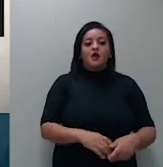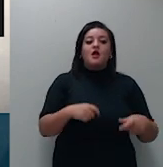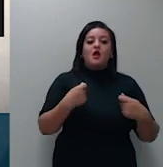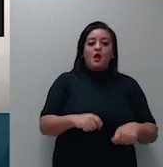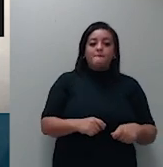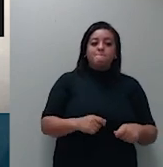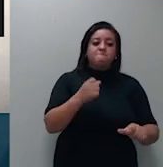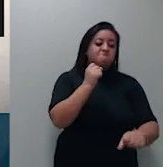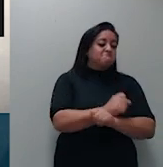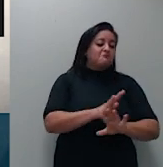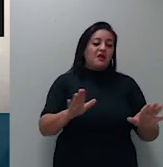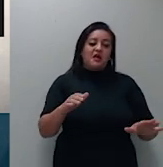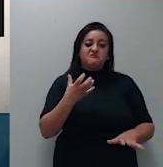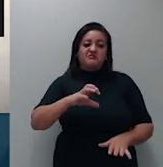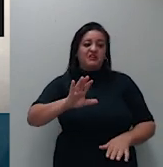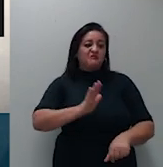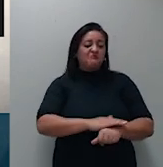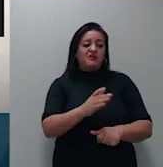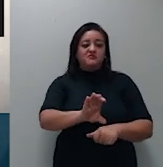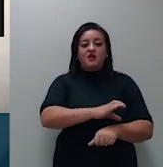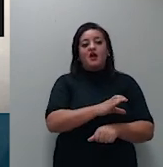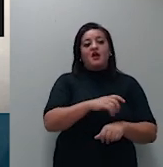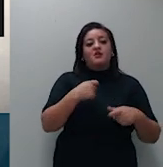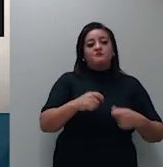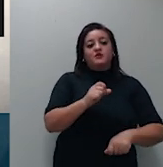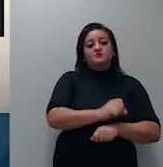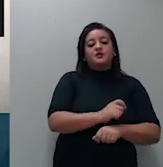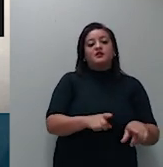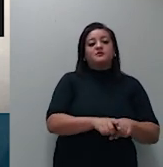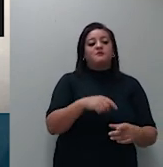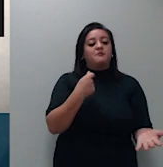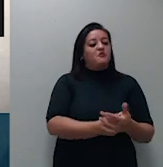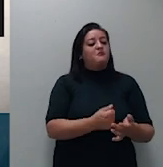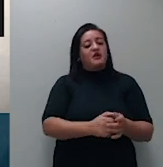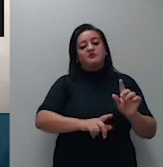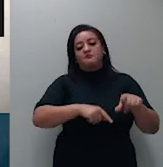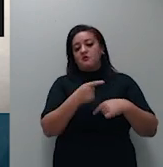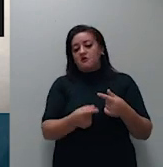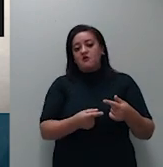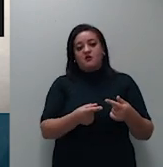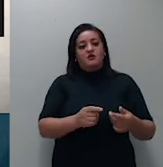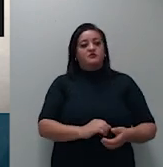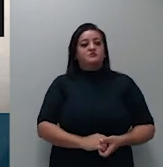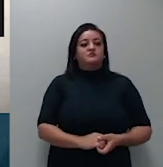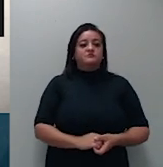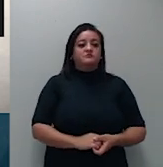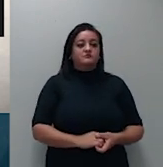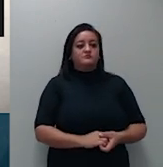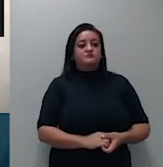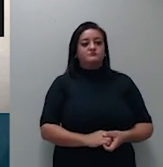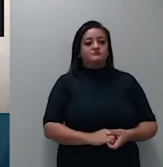ele pode desistir do Clash ele pode esperar para cobrar depois